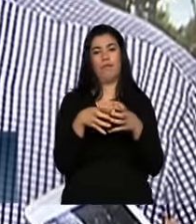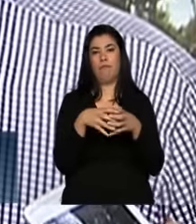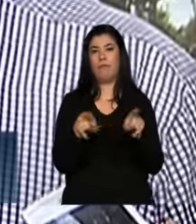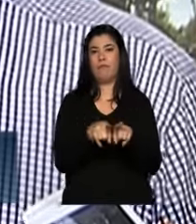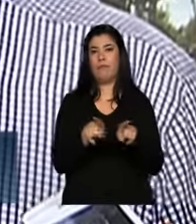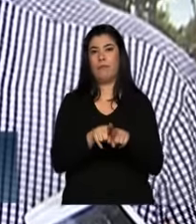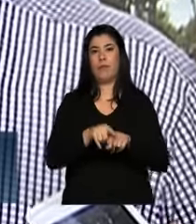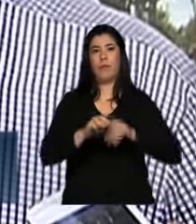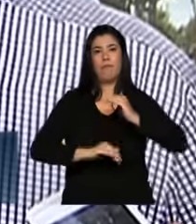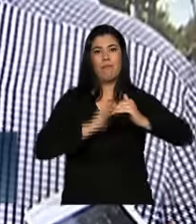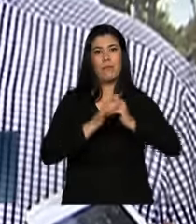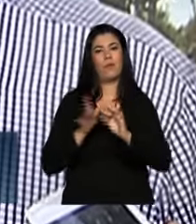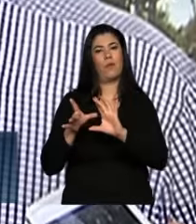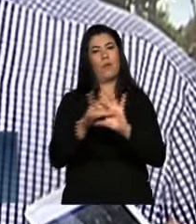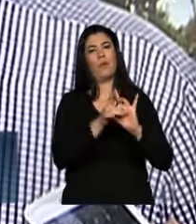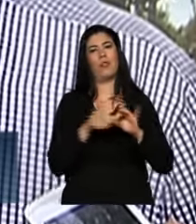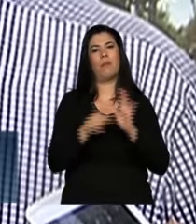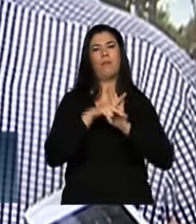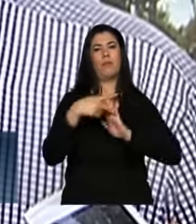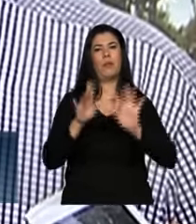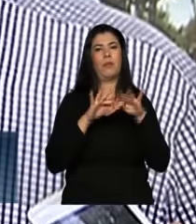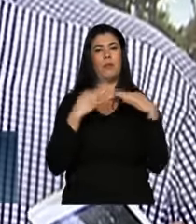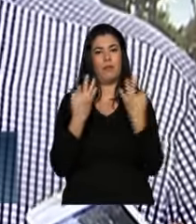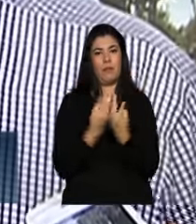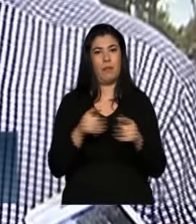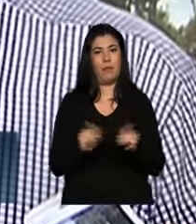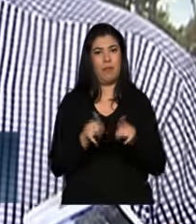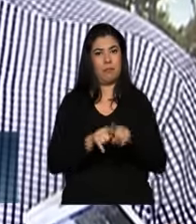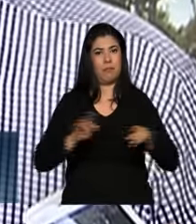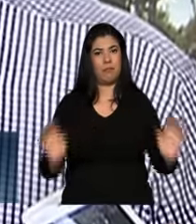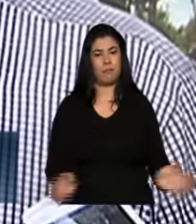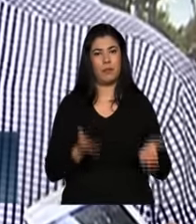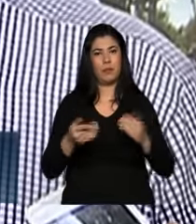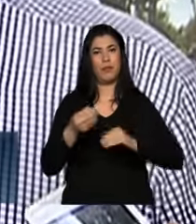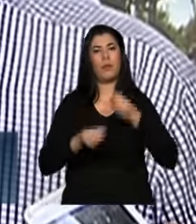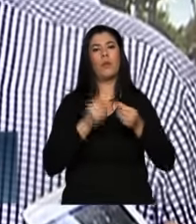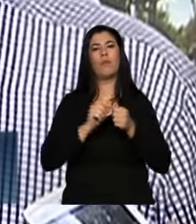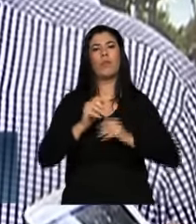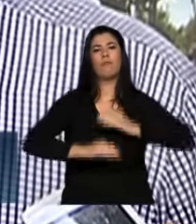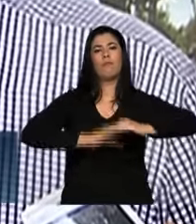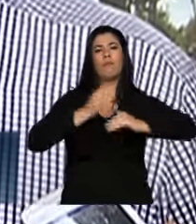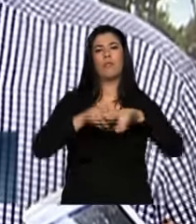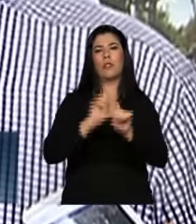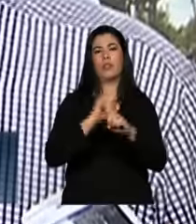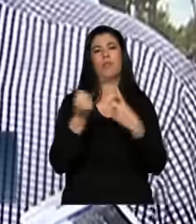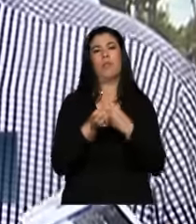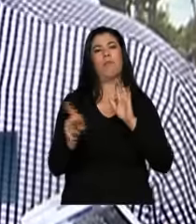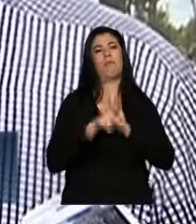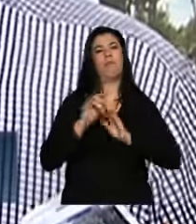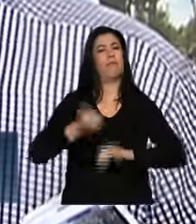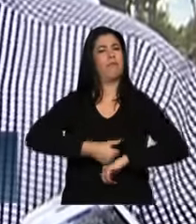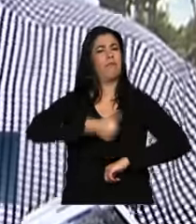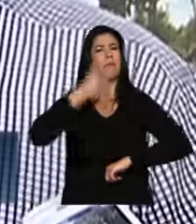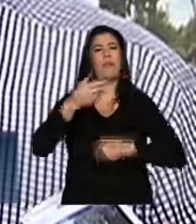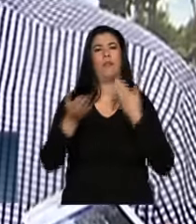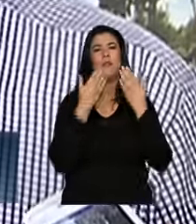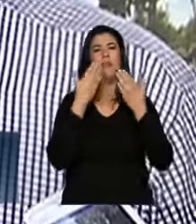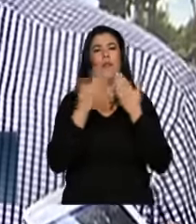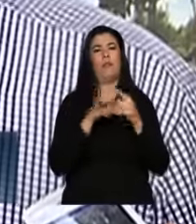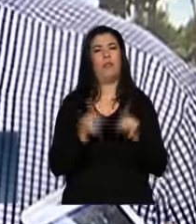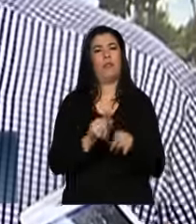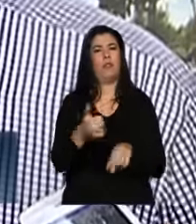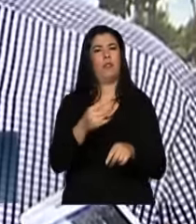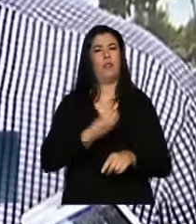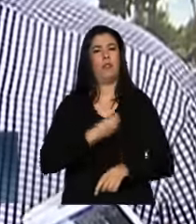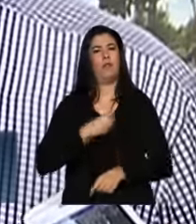vem criar uma maior integração das famílias e promover um desenvolvimento social muito melhor e assim dando uma qualidade de